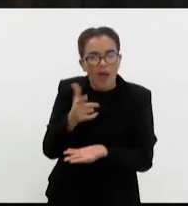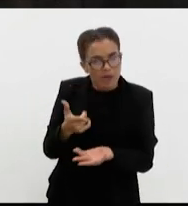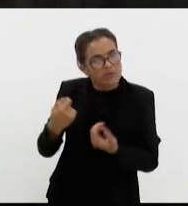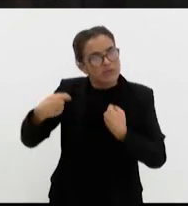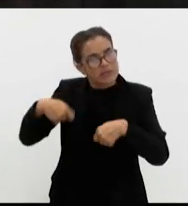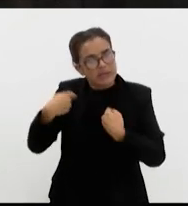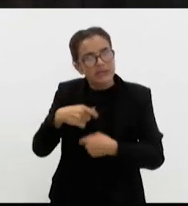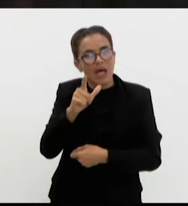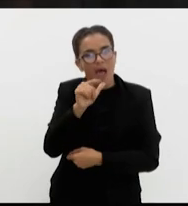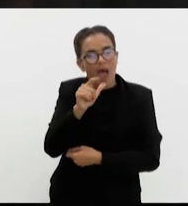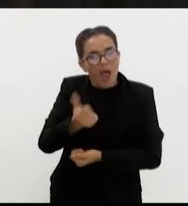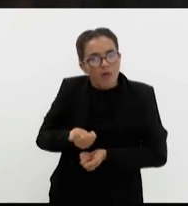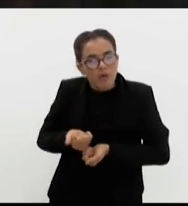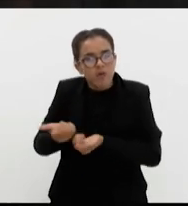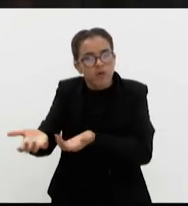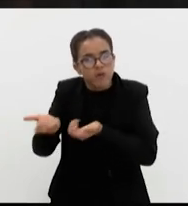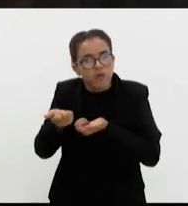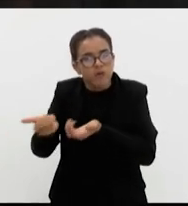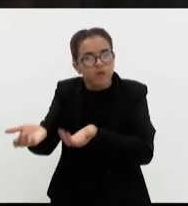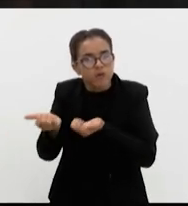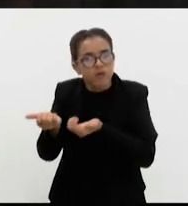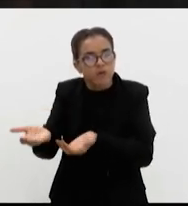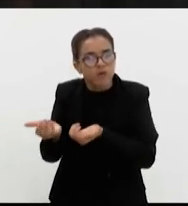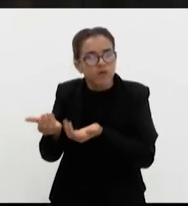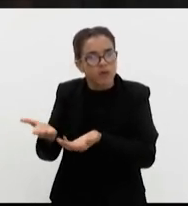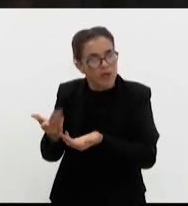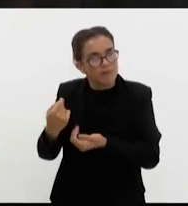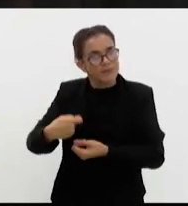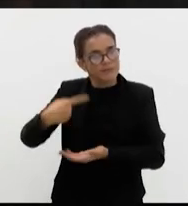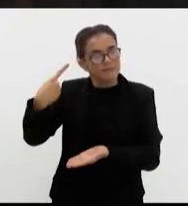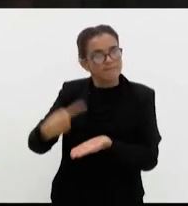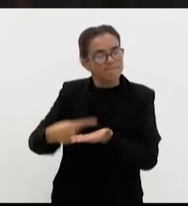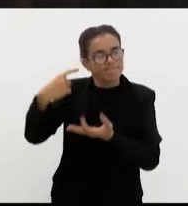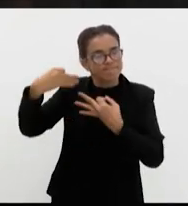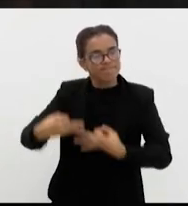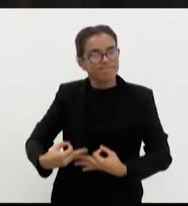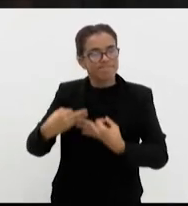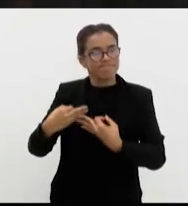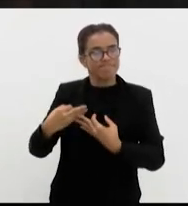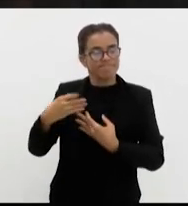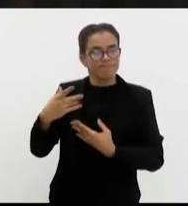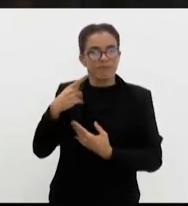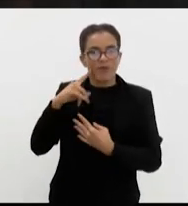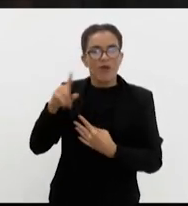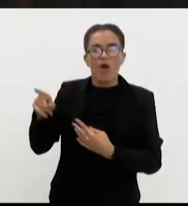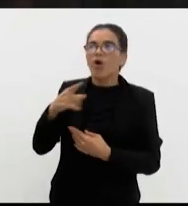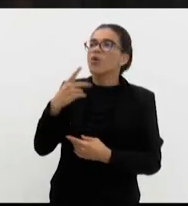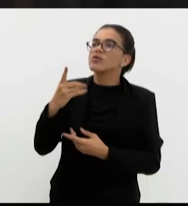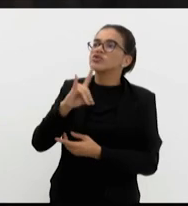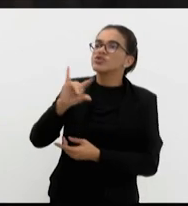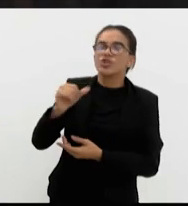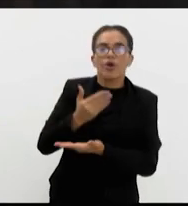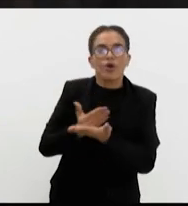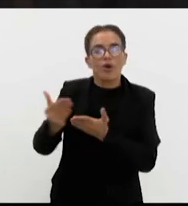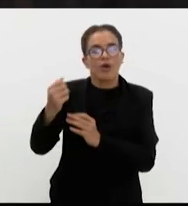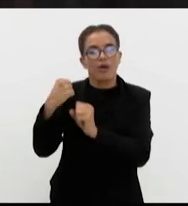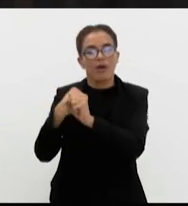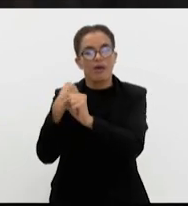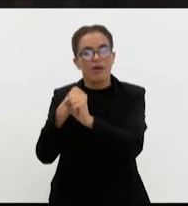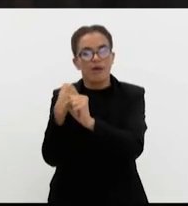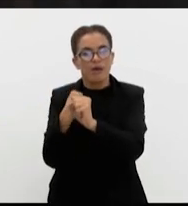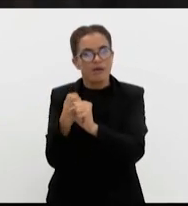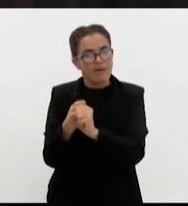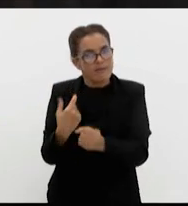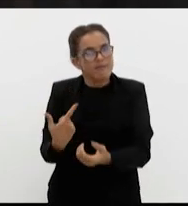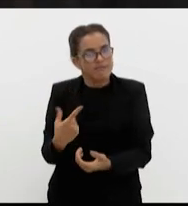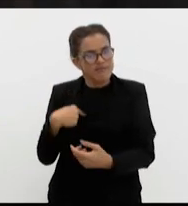a água e esse compromisso tem que ser firmado publicamente informando a população quando iniciam-se as obras a gente vai para